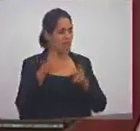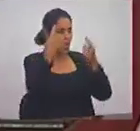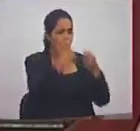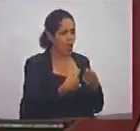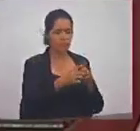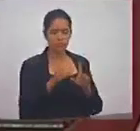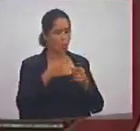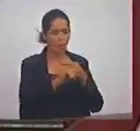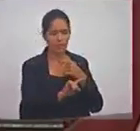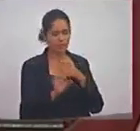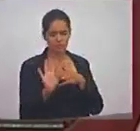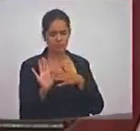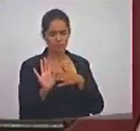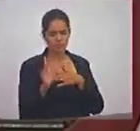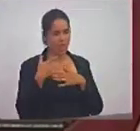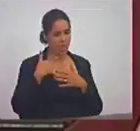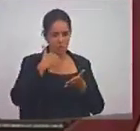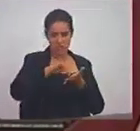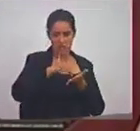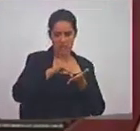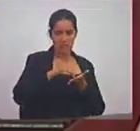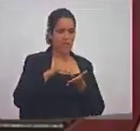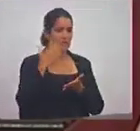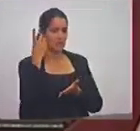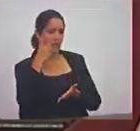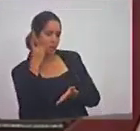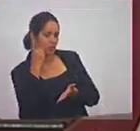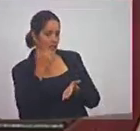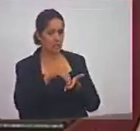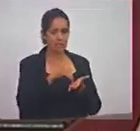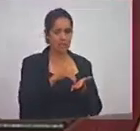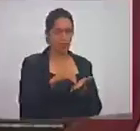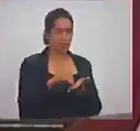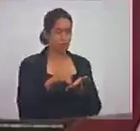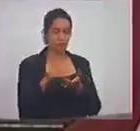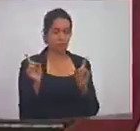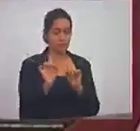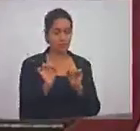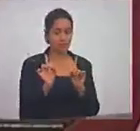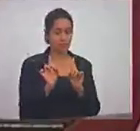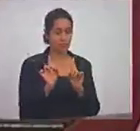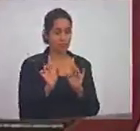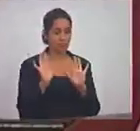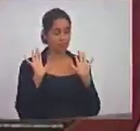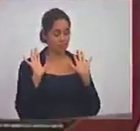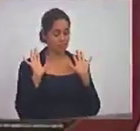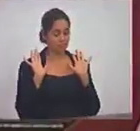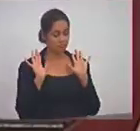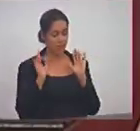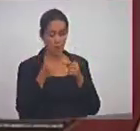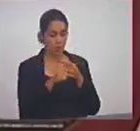vereador aceitar cargo de secretário, de deputado ser secretário e de deputado federal ser ministro.